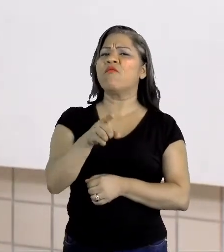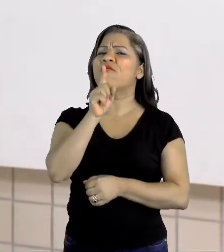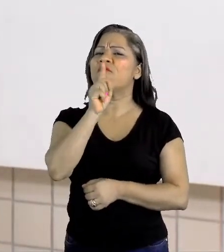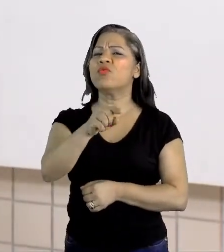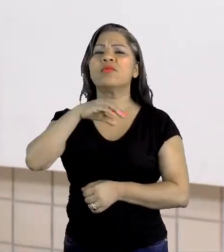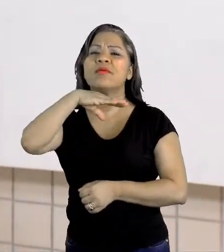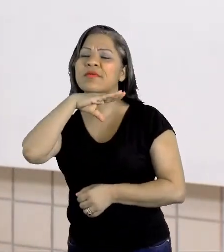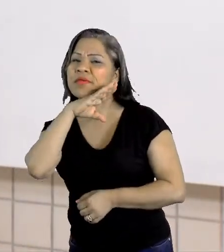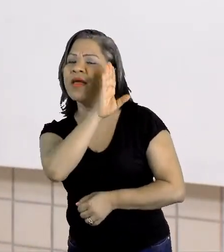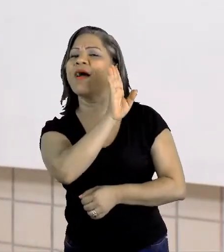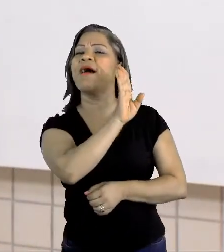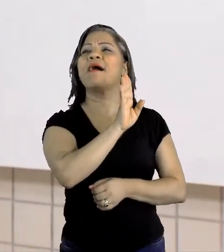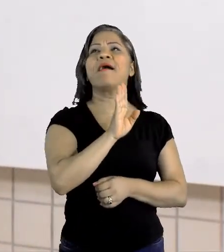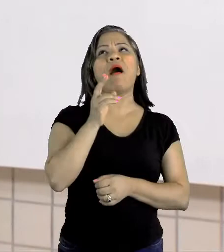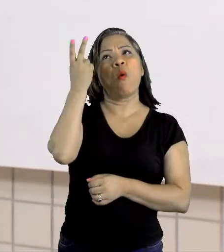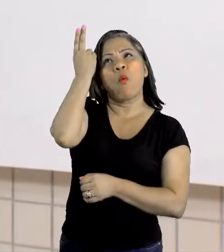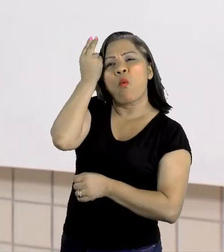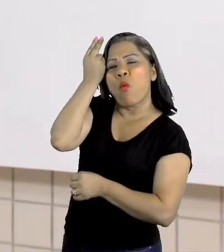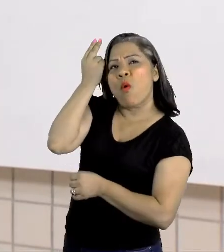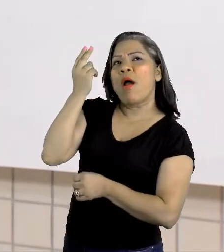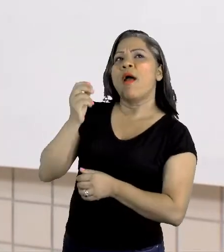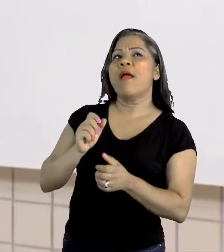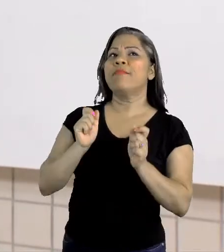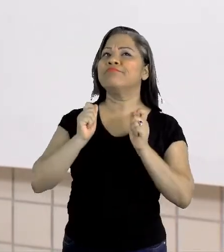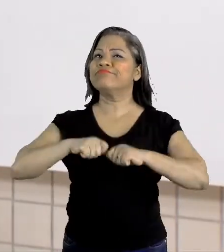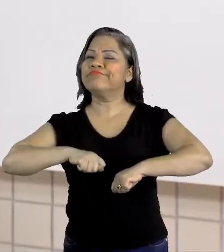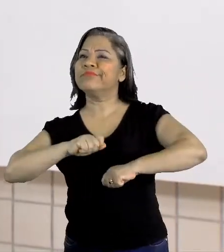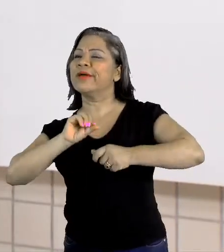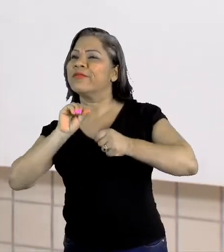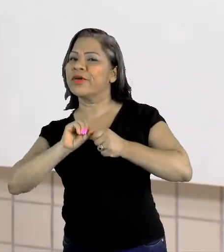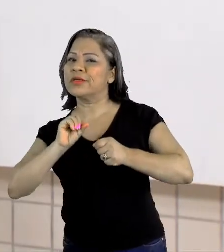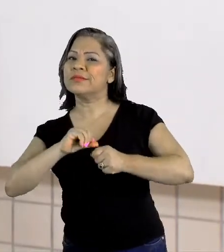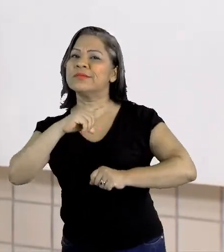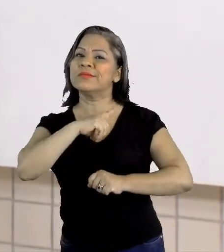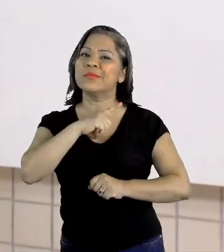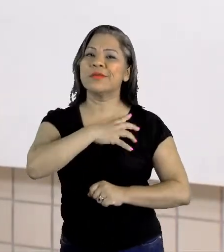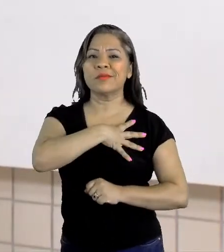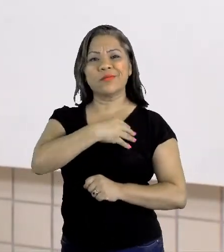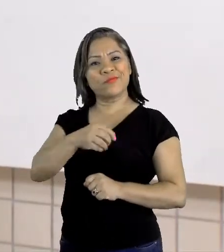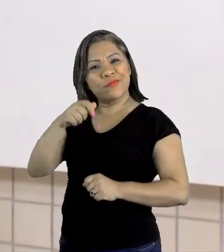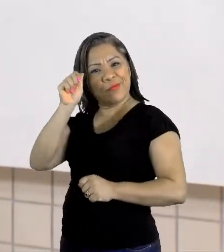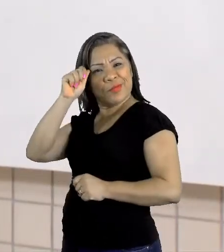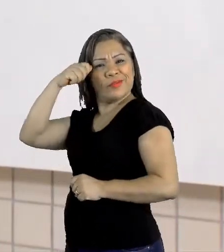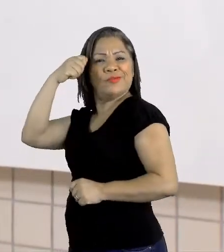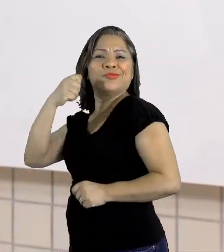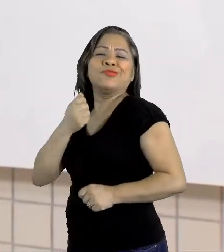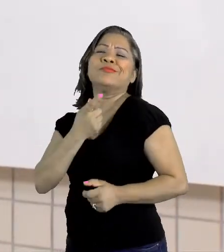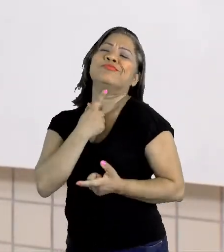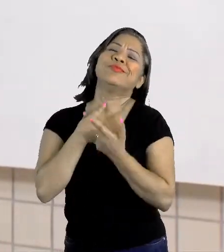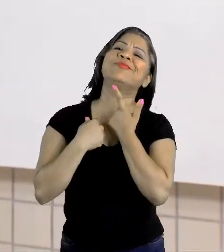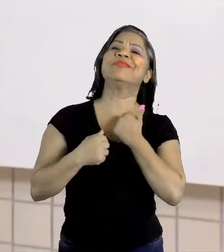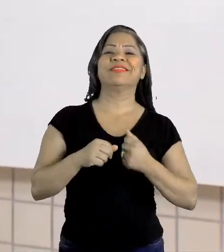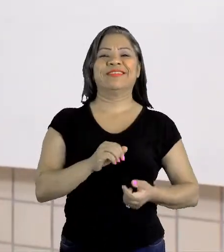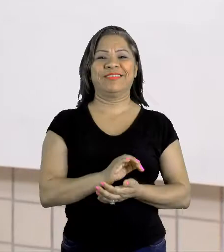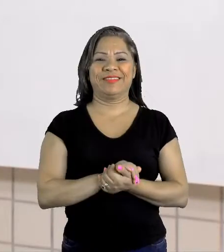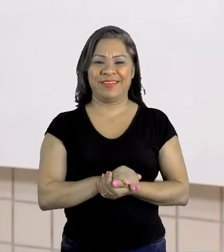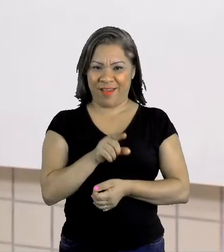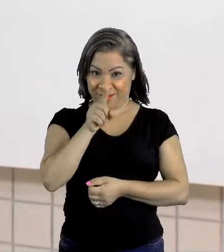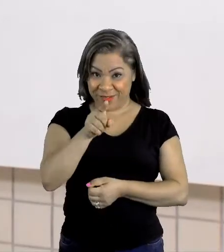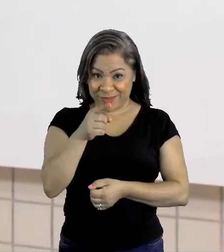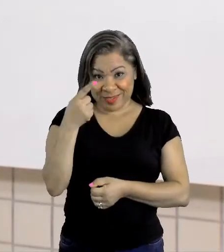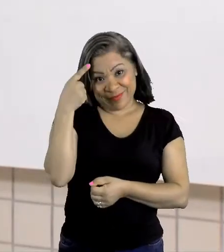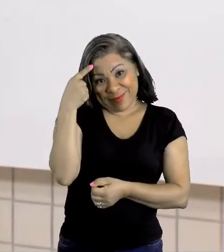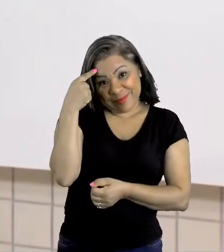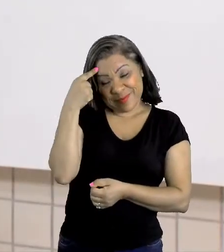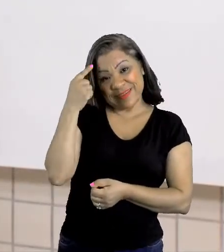o coelho deveria fazer para ter uma filha pretinha como ele tanto desejava? Você vai pensar aí